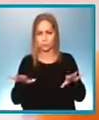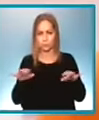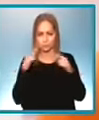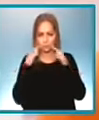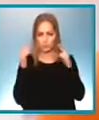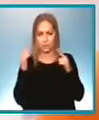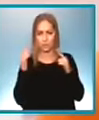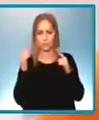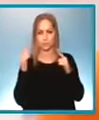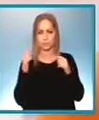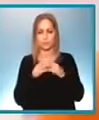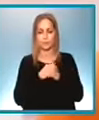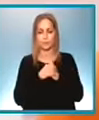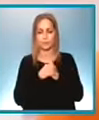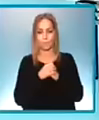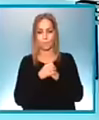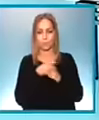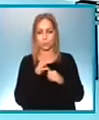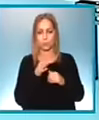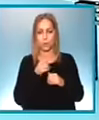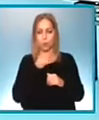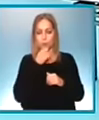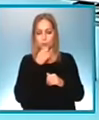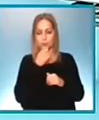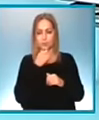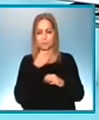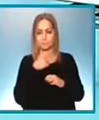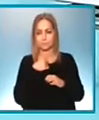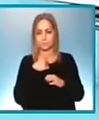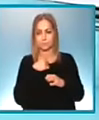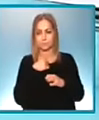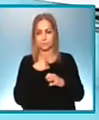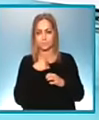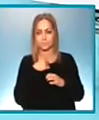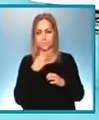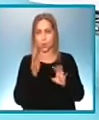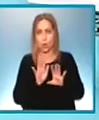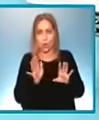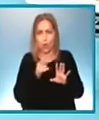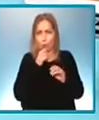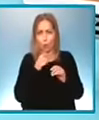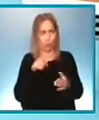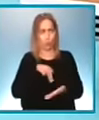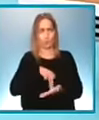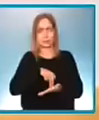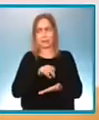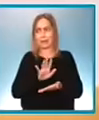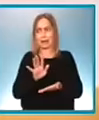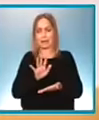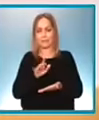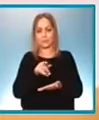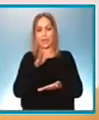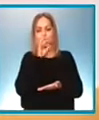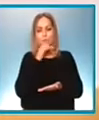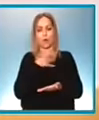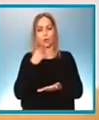mostrar-me o que é isto, o fado, tens que fazer um concerto. Um concerto, mas nem pensar. E a sua família gosta de ouvir